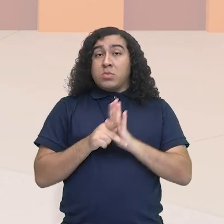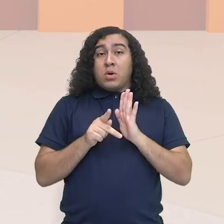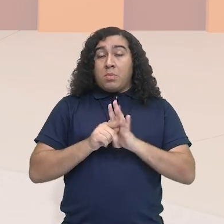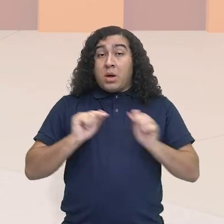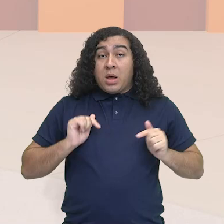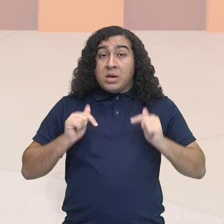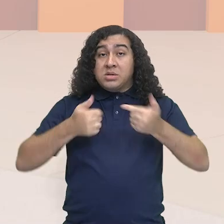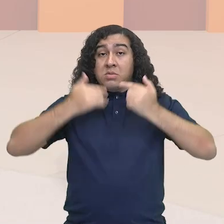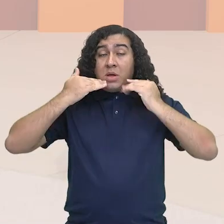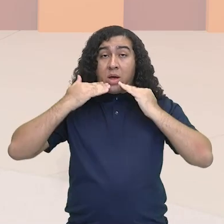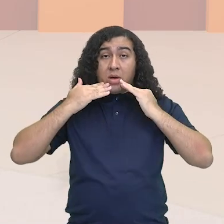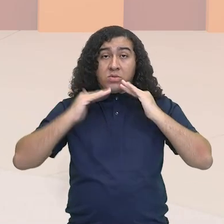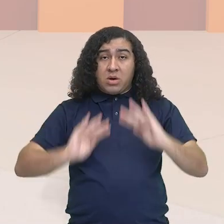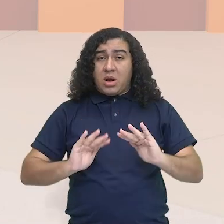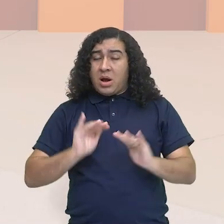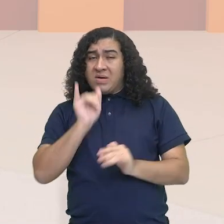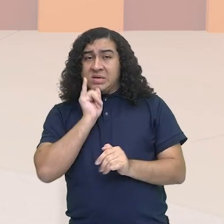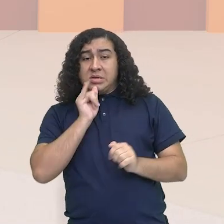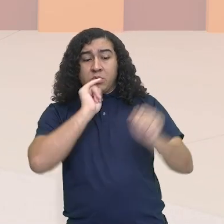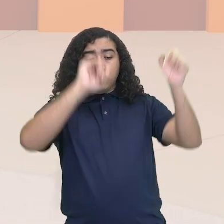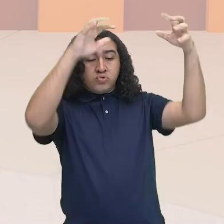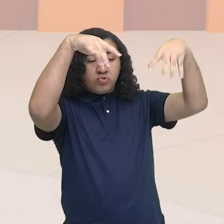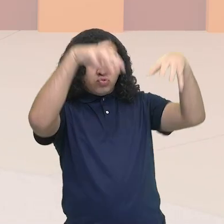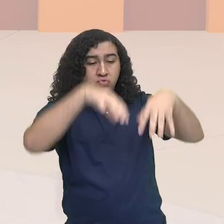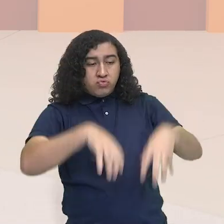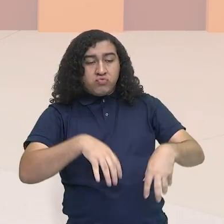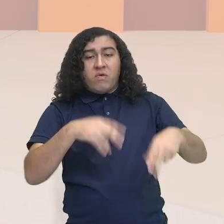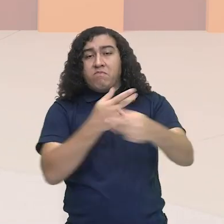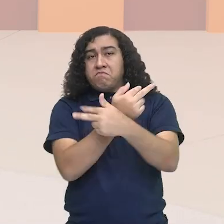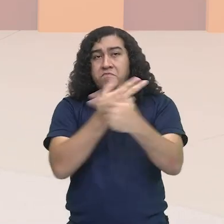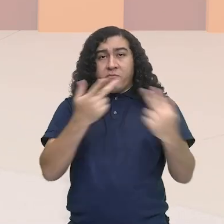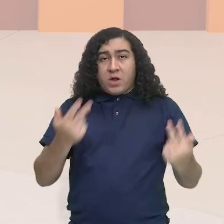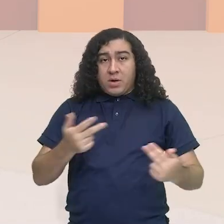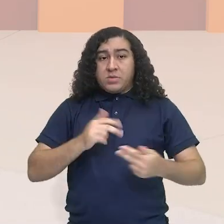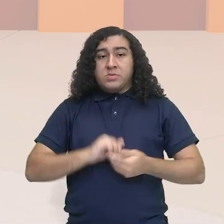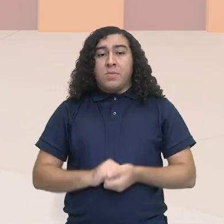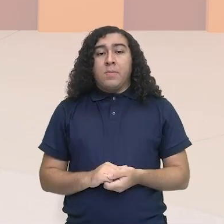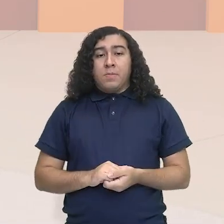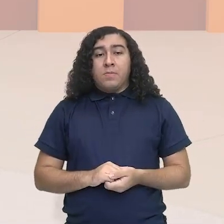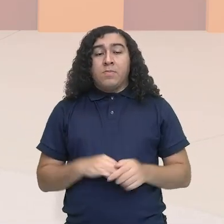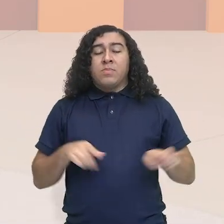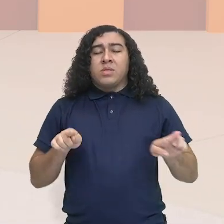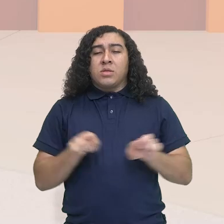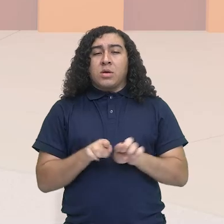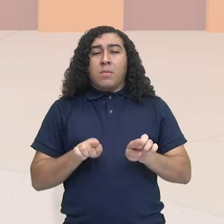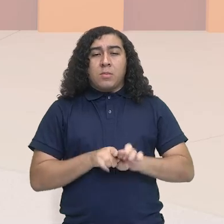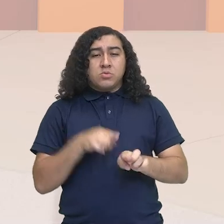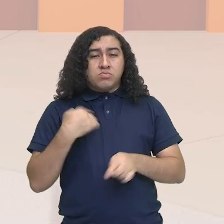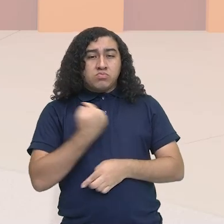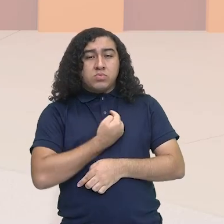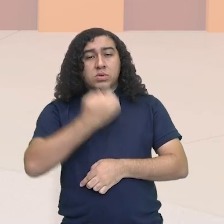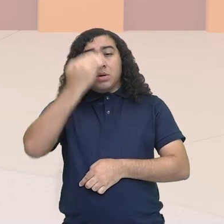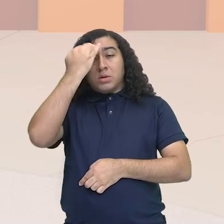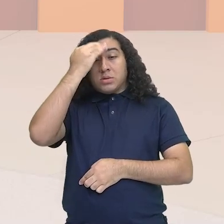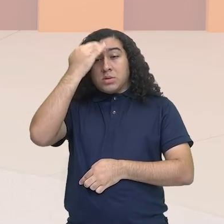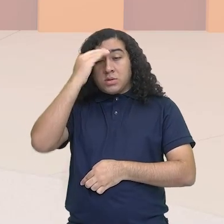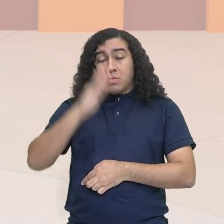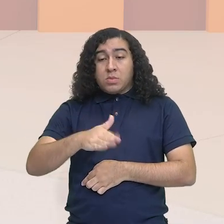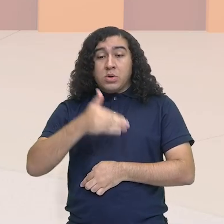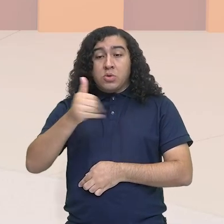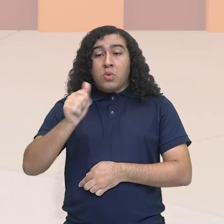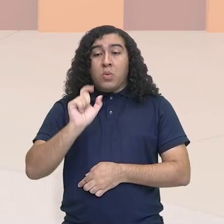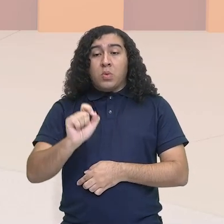da natureza, né, como as tempestades, as chuvas, entre outras questões. E aí a gente vai entender um pouco mais